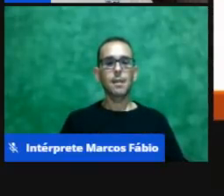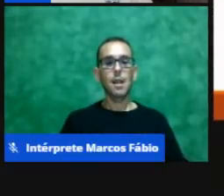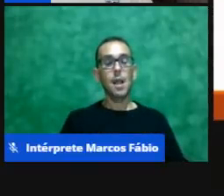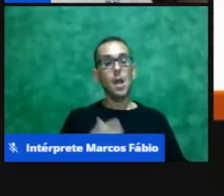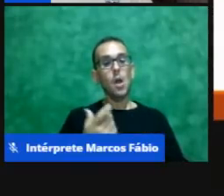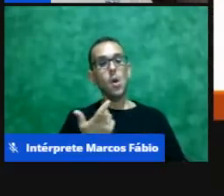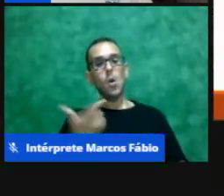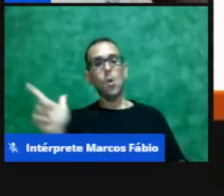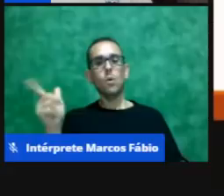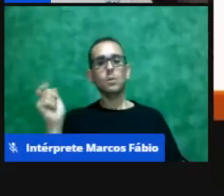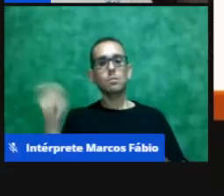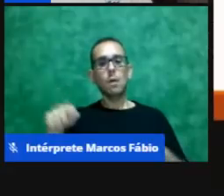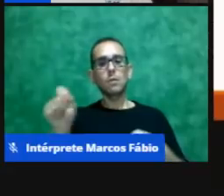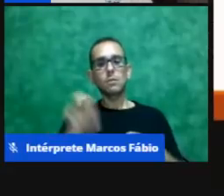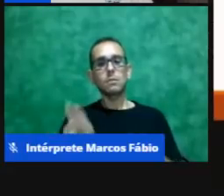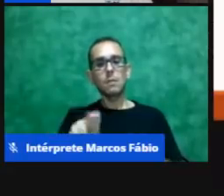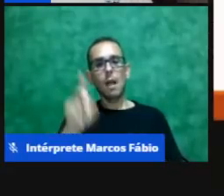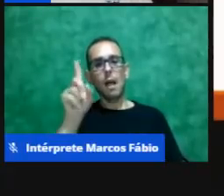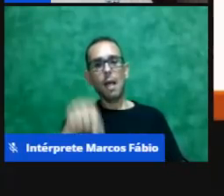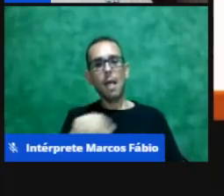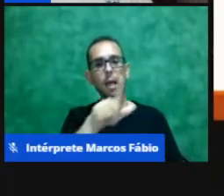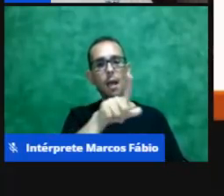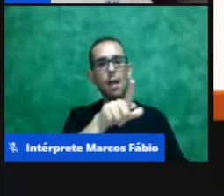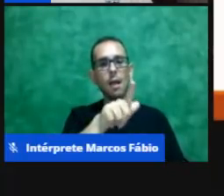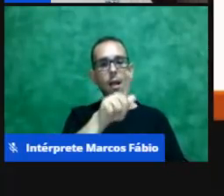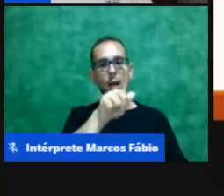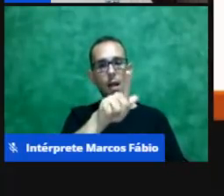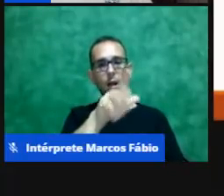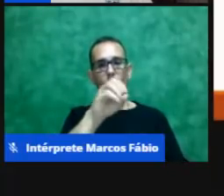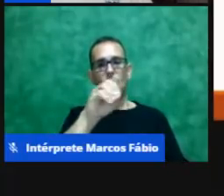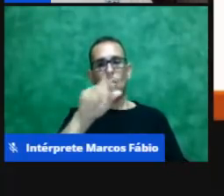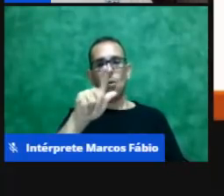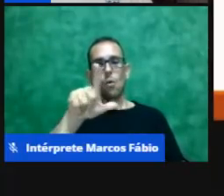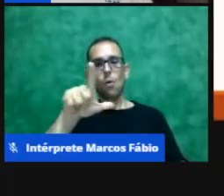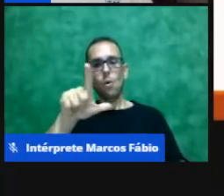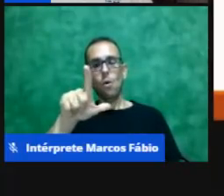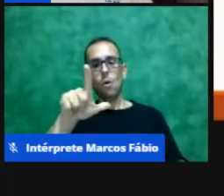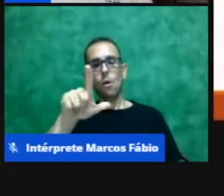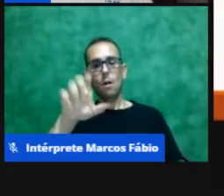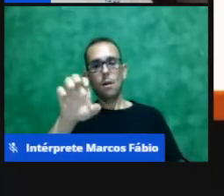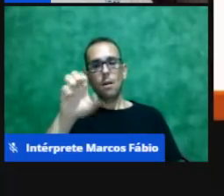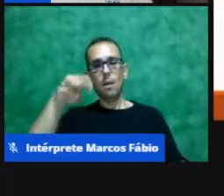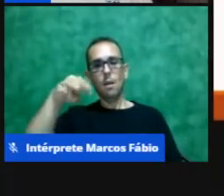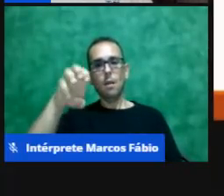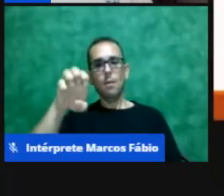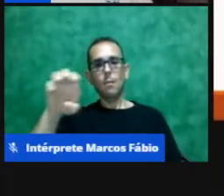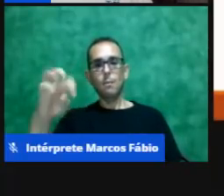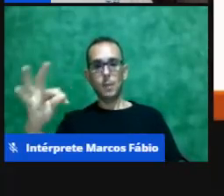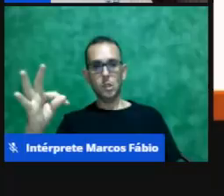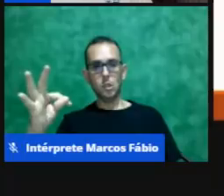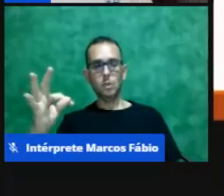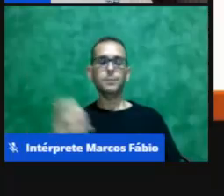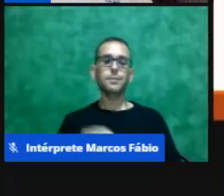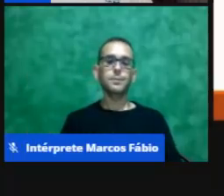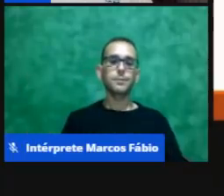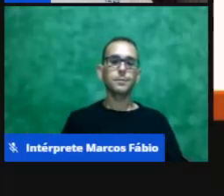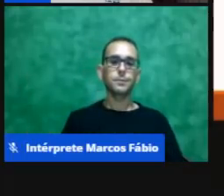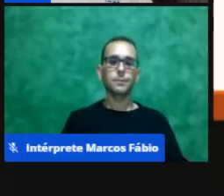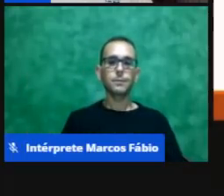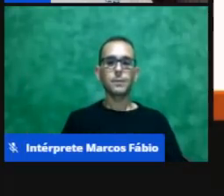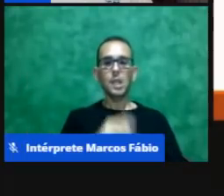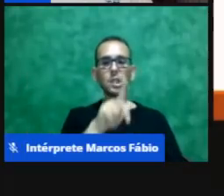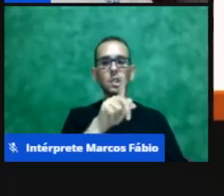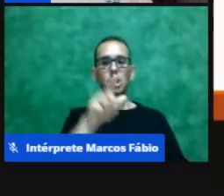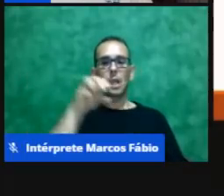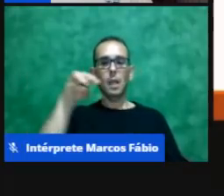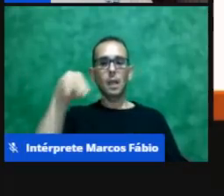Outra ferramenta que a gente utiliza é o Google Meet. Né? Ano passado eu utilizei, esse ano novamente eu estou voltando com ela, porque eu acredito que seja